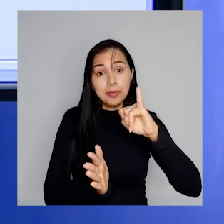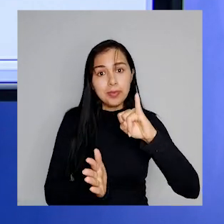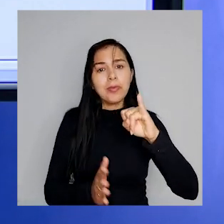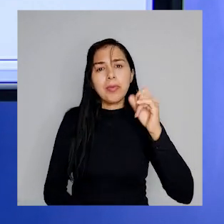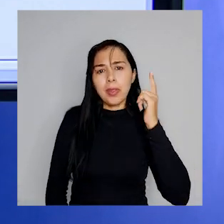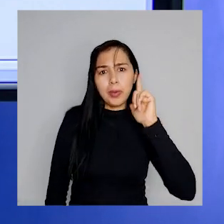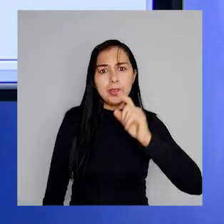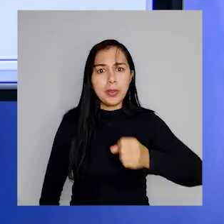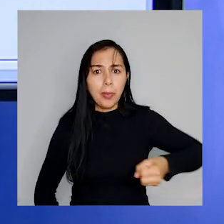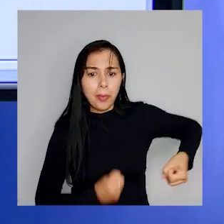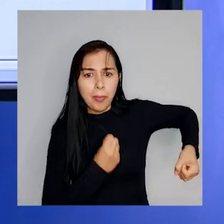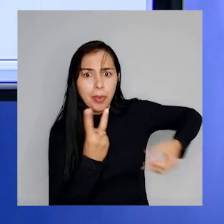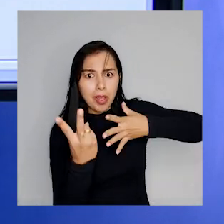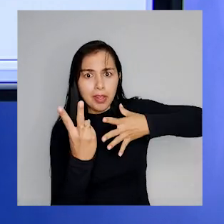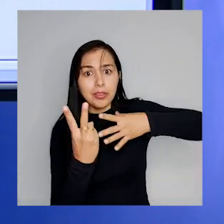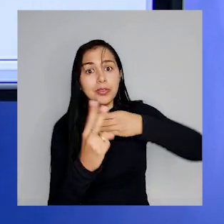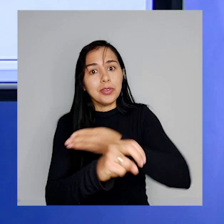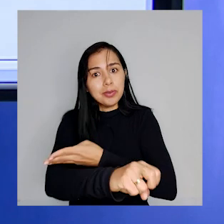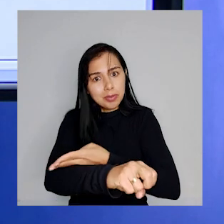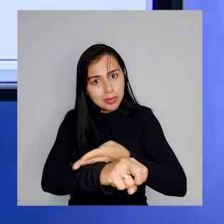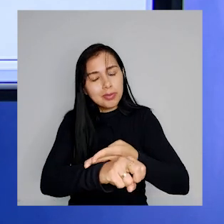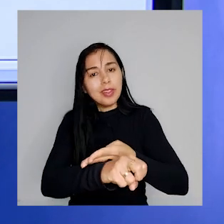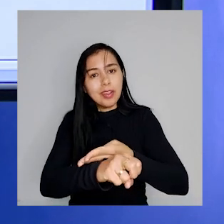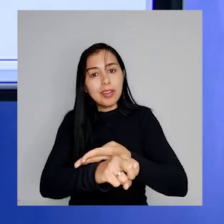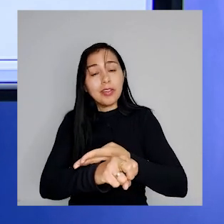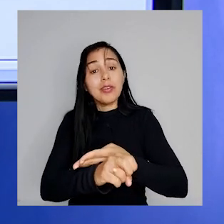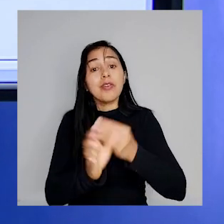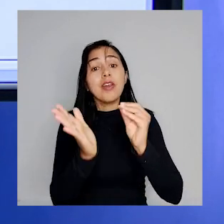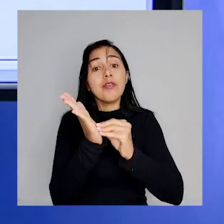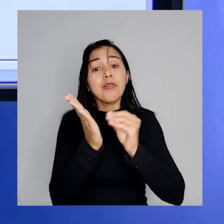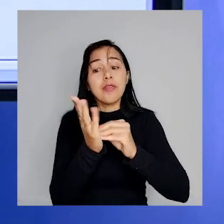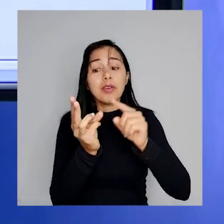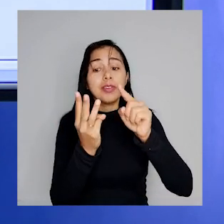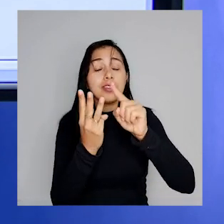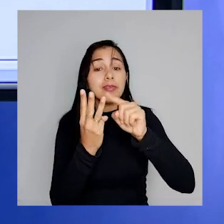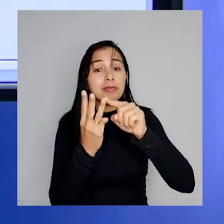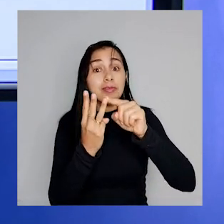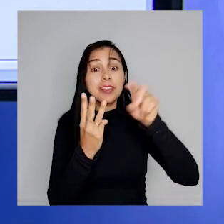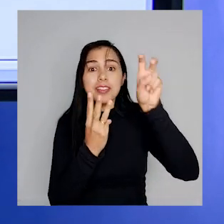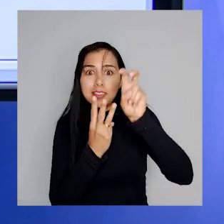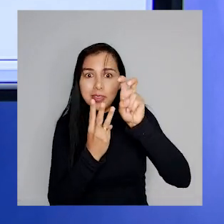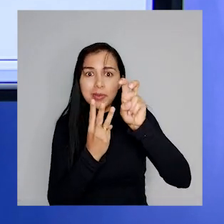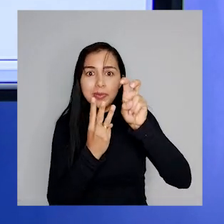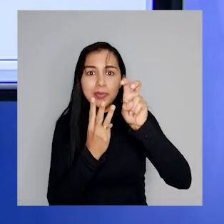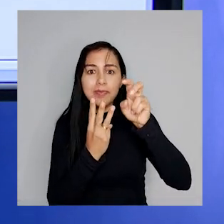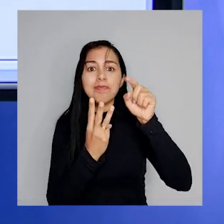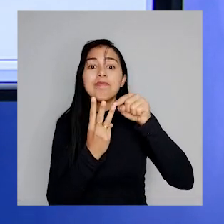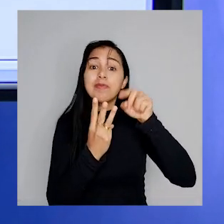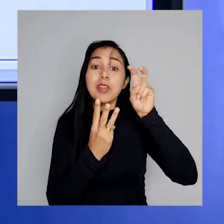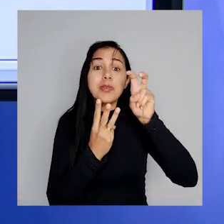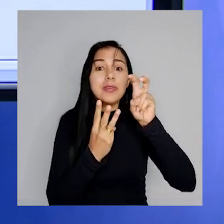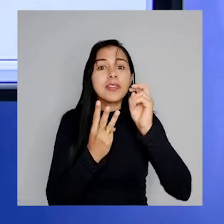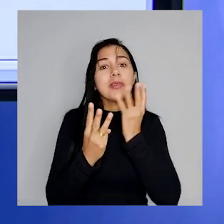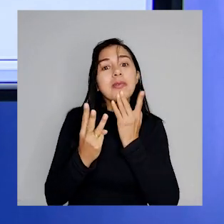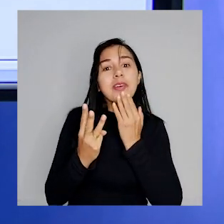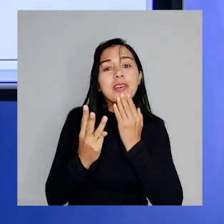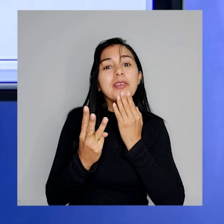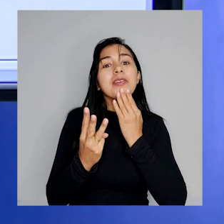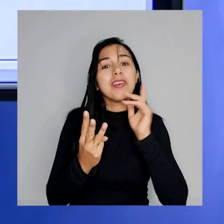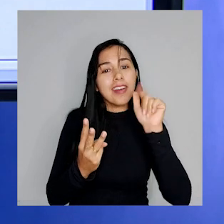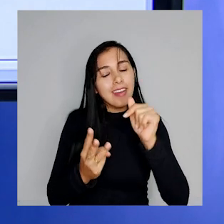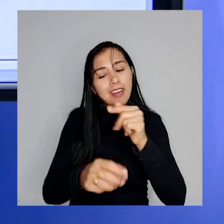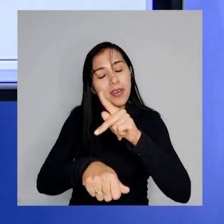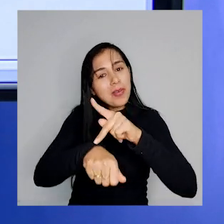fazer 14 pontos derrubando mais 2 pinos brancos, ainda vai sobrar aqui, ó, faltando 5 pontos, certo? E esse outro